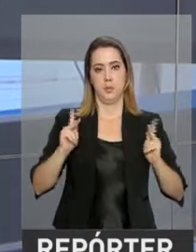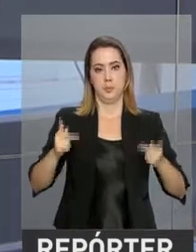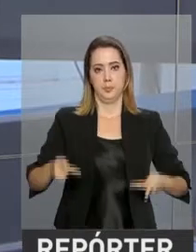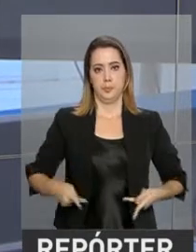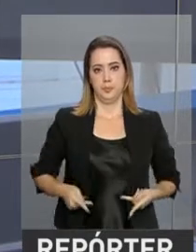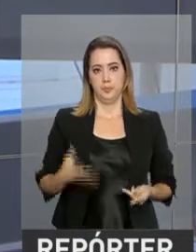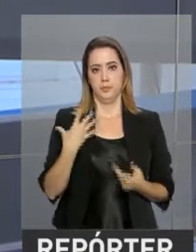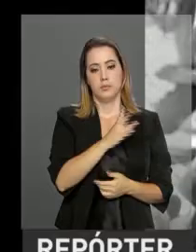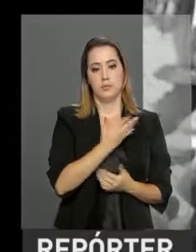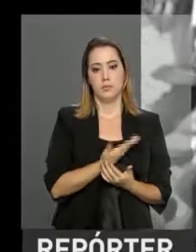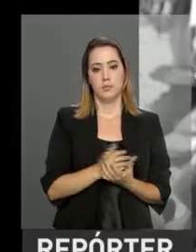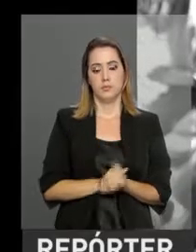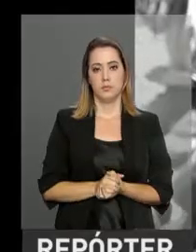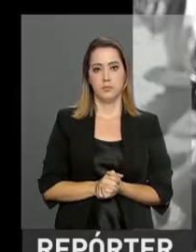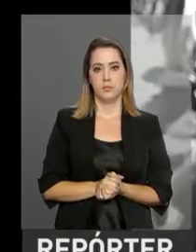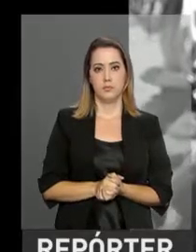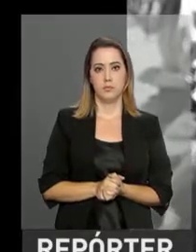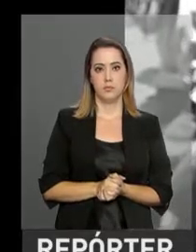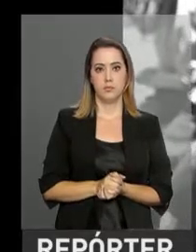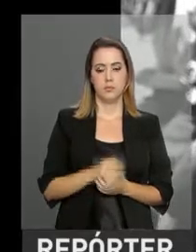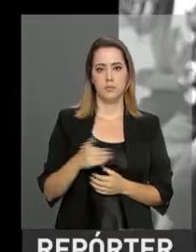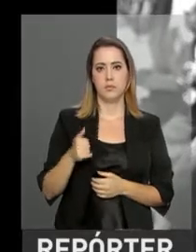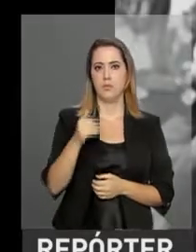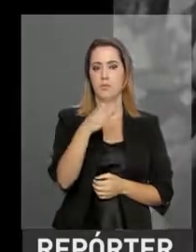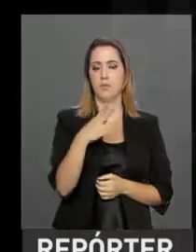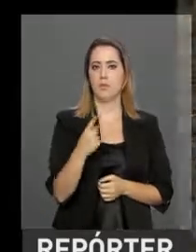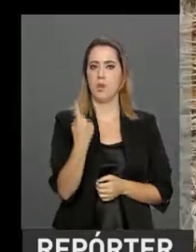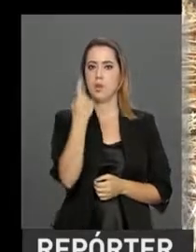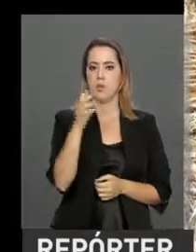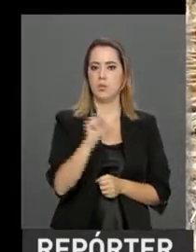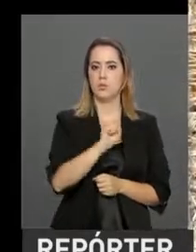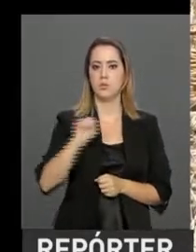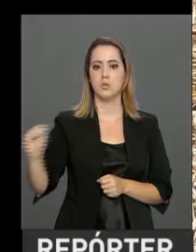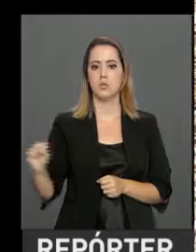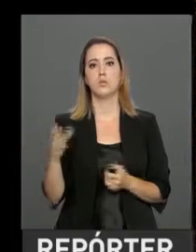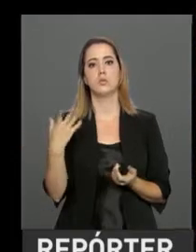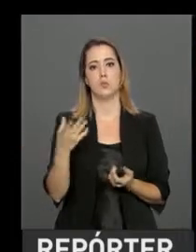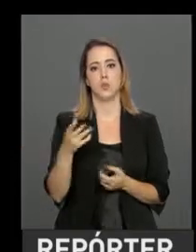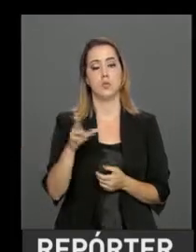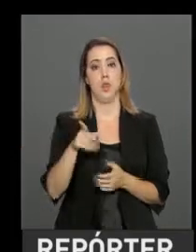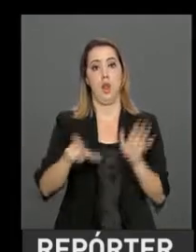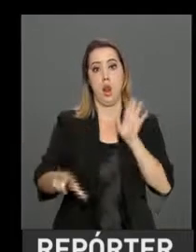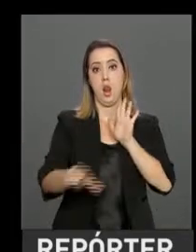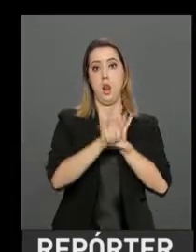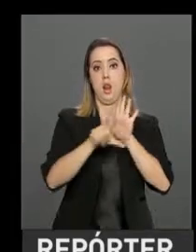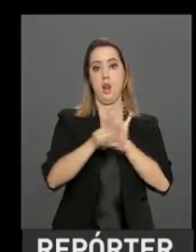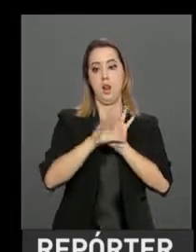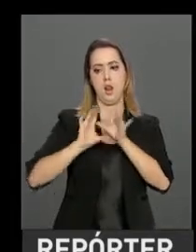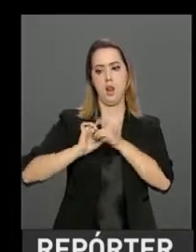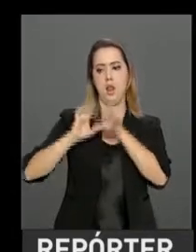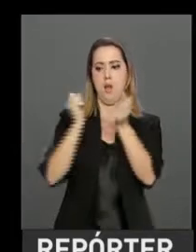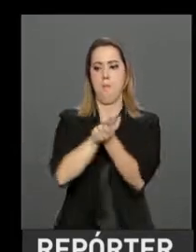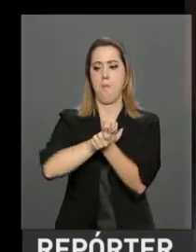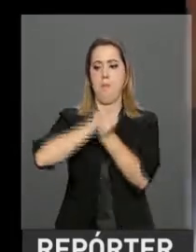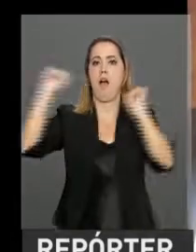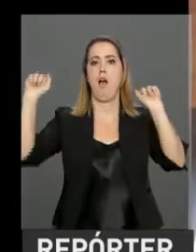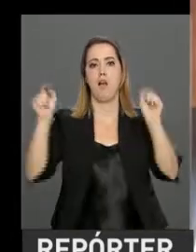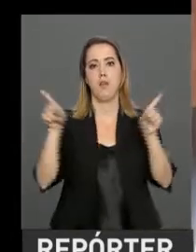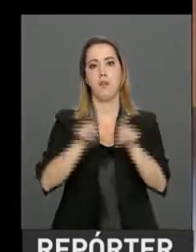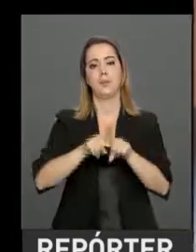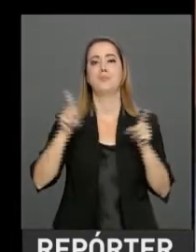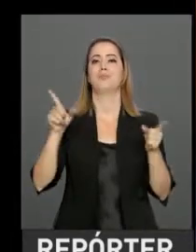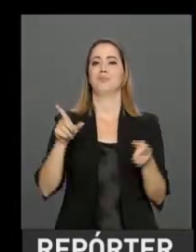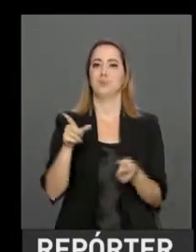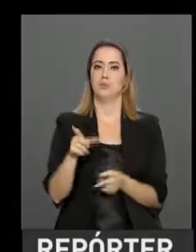abicalil mais de um século se passou a lei áurea acabou com cinco salas e correntes mas há muito o que